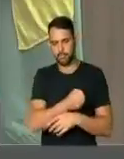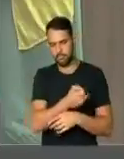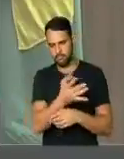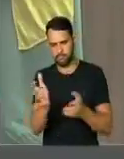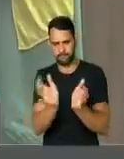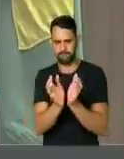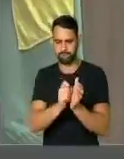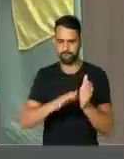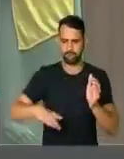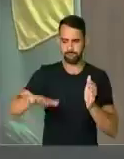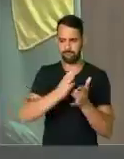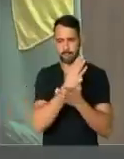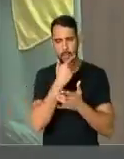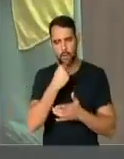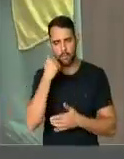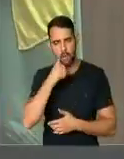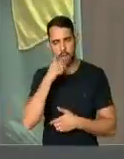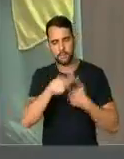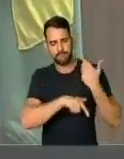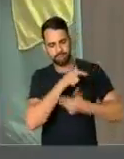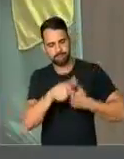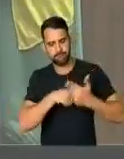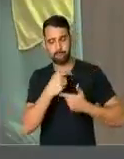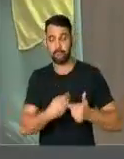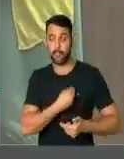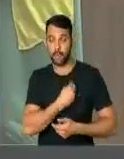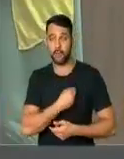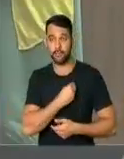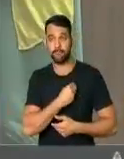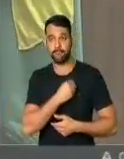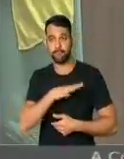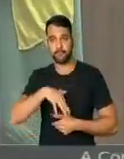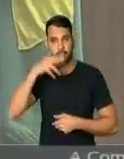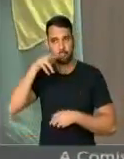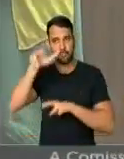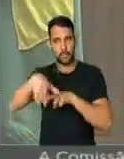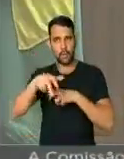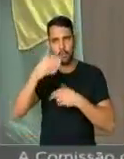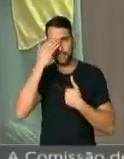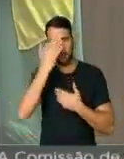grande contingente de homens e mulheres que estão no rural brasileiro. Muito obrigado.